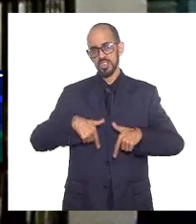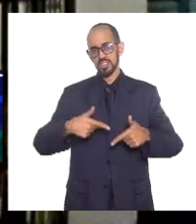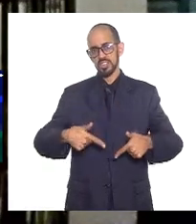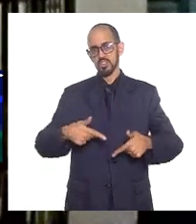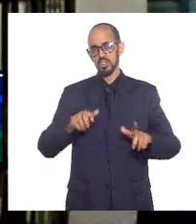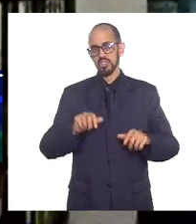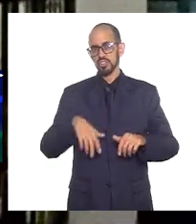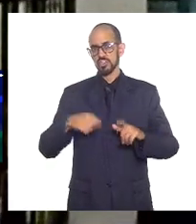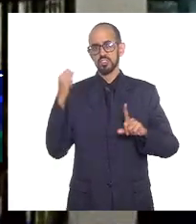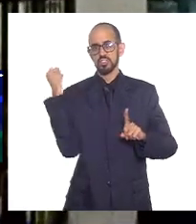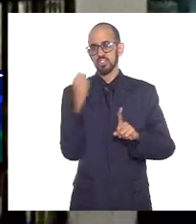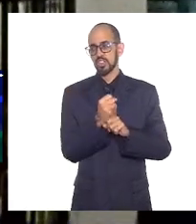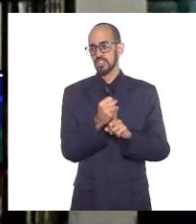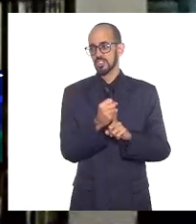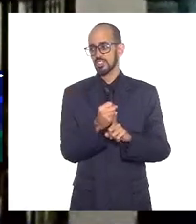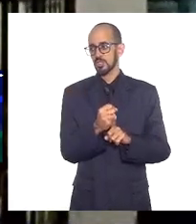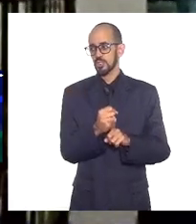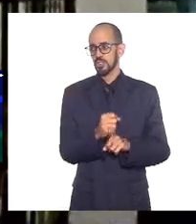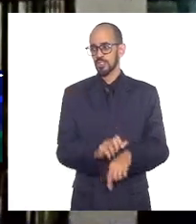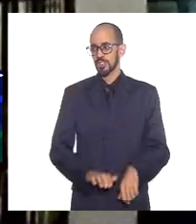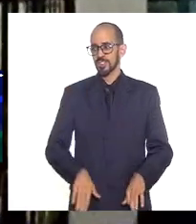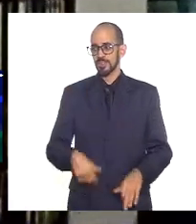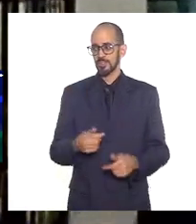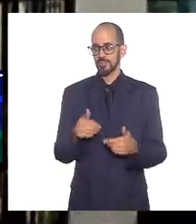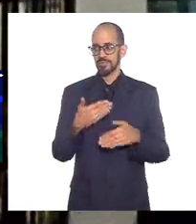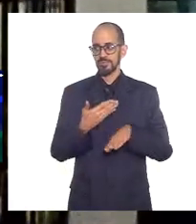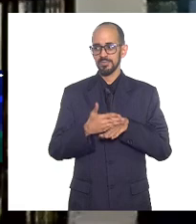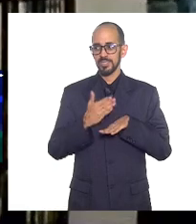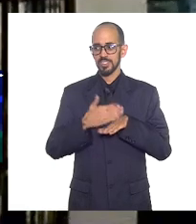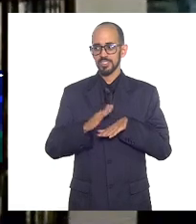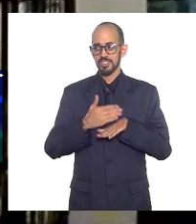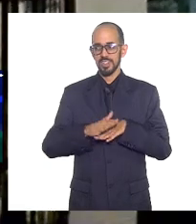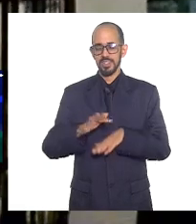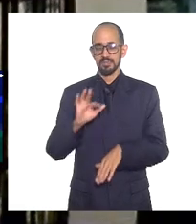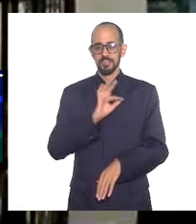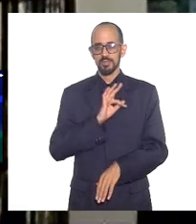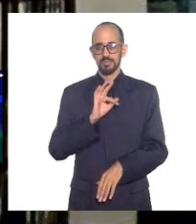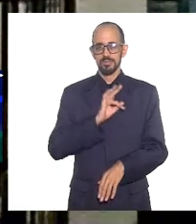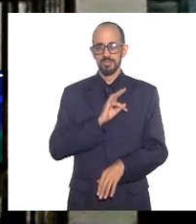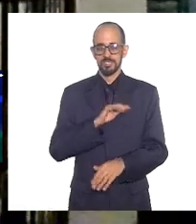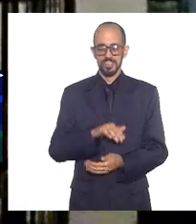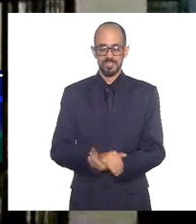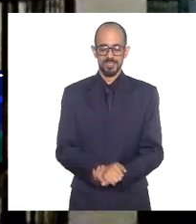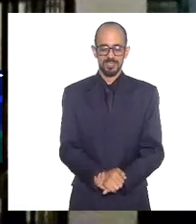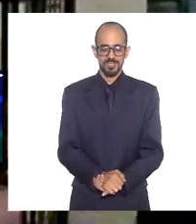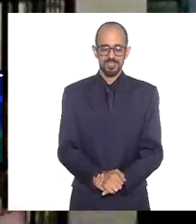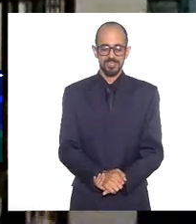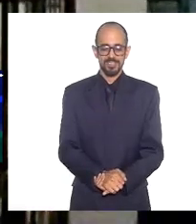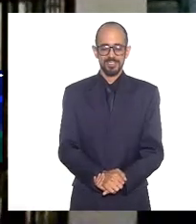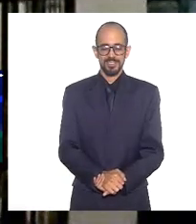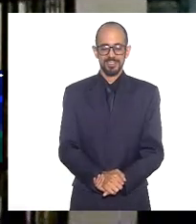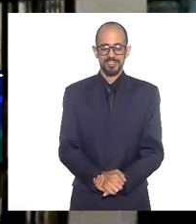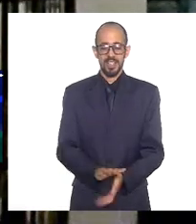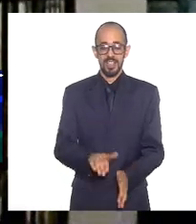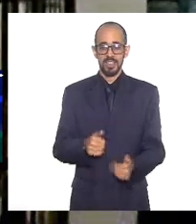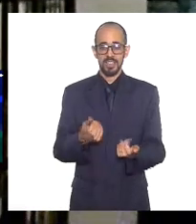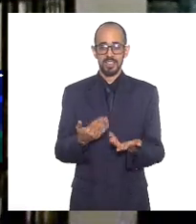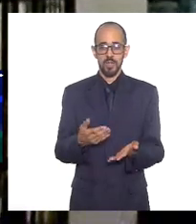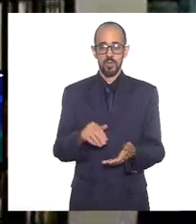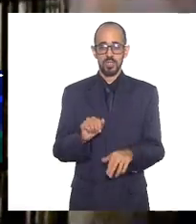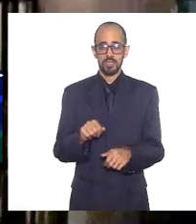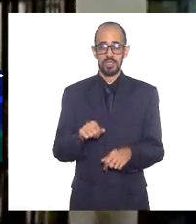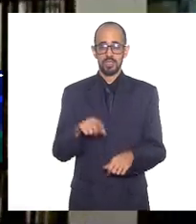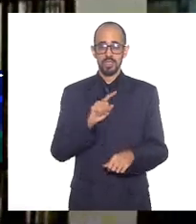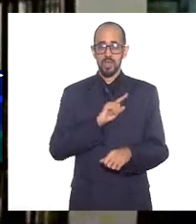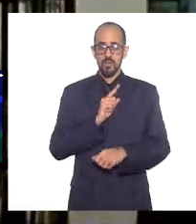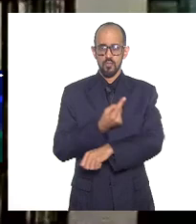de genocídio que são praticadas pelas forças oficiais. Né? E as forças oficiais que vão